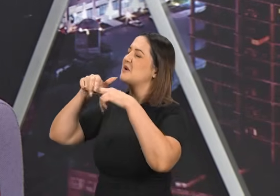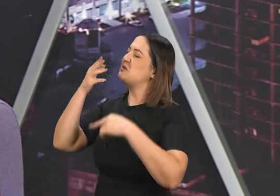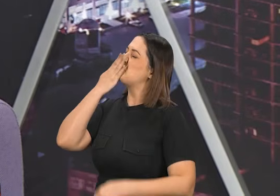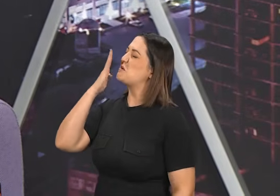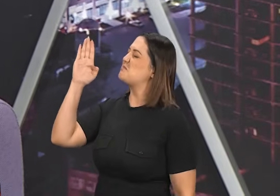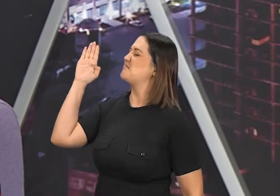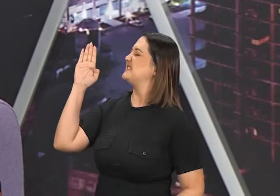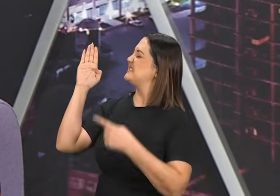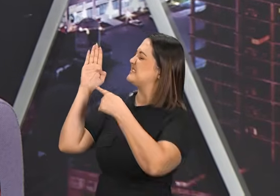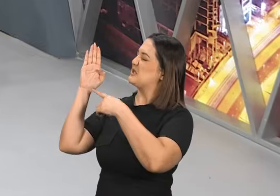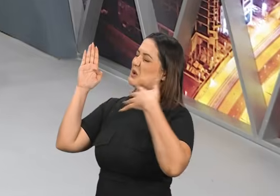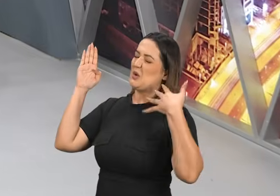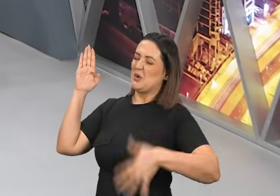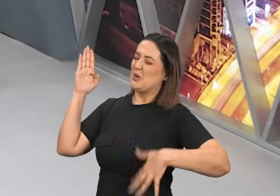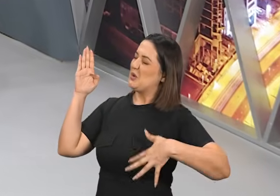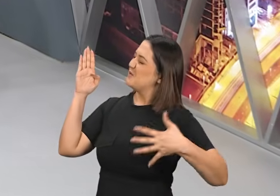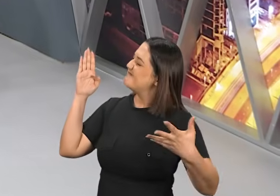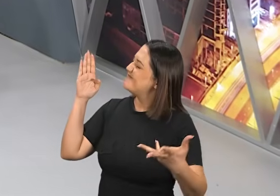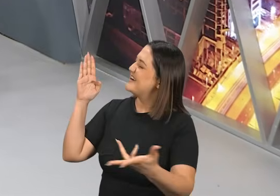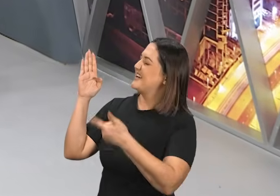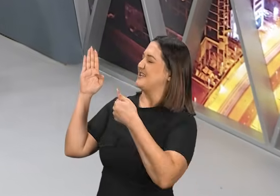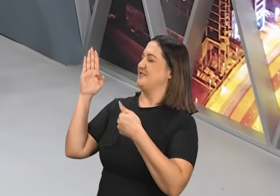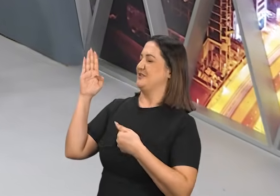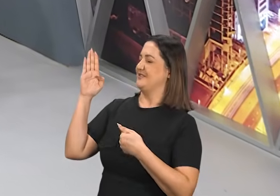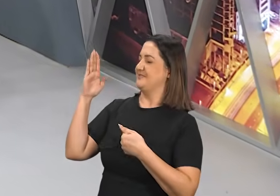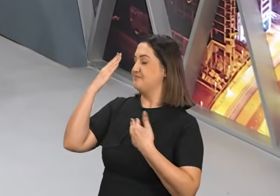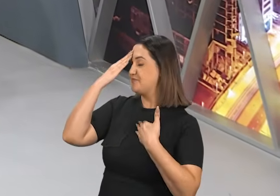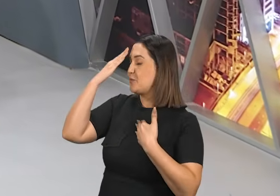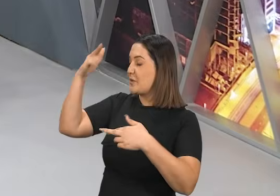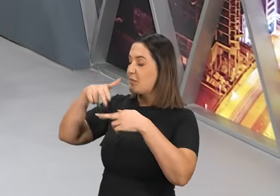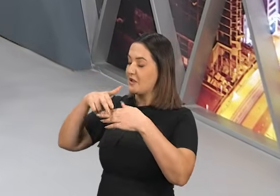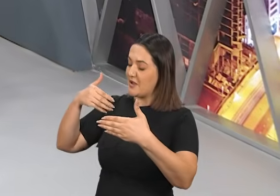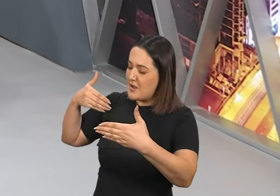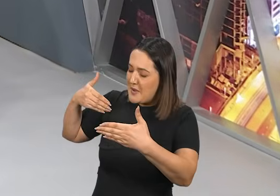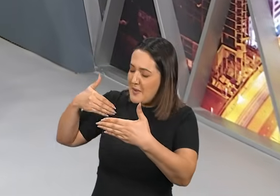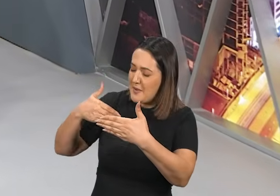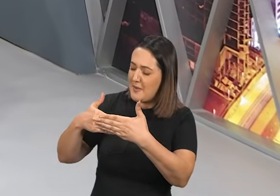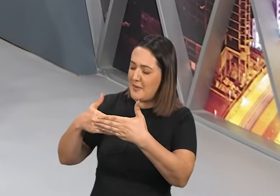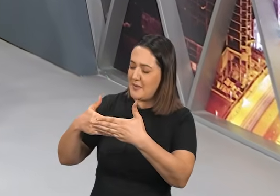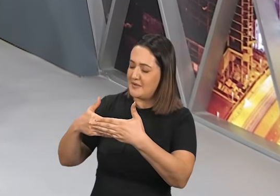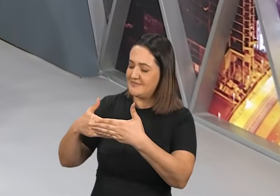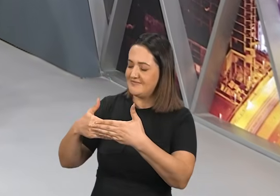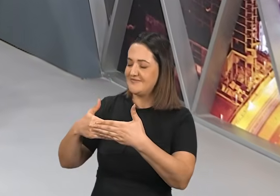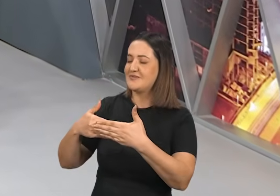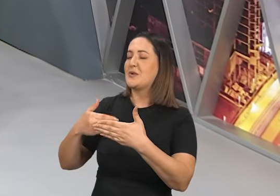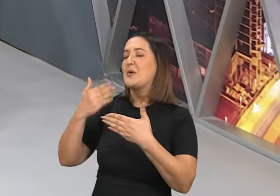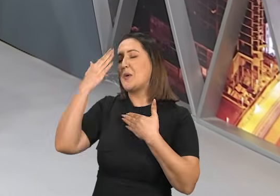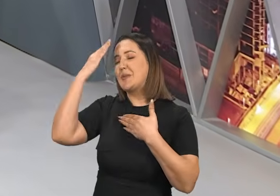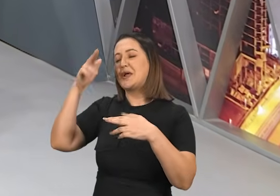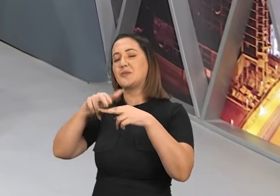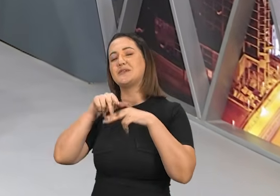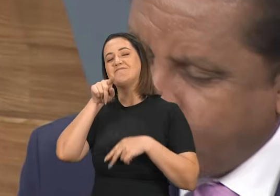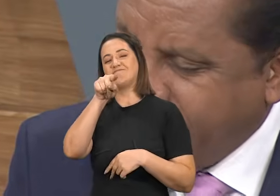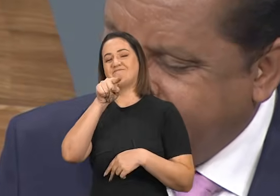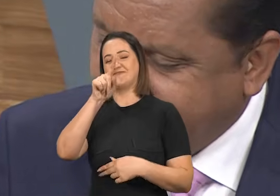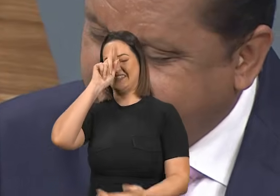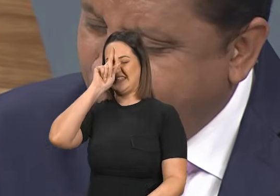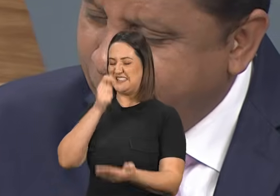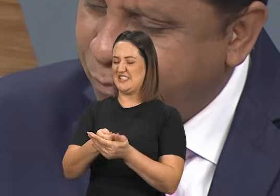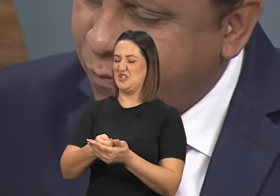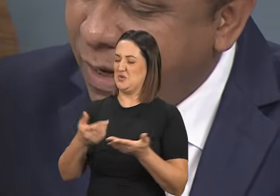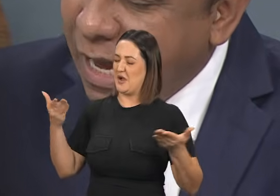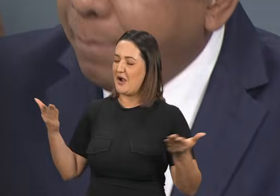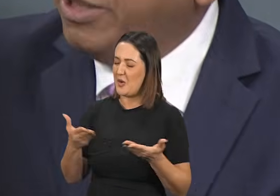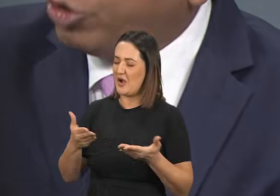essa promessa incrível. Obrigado porque esse dia está muito perto. Obrigado porque essa pessoa acaba de tomar uma